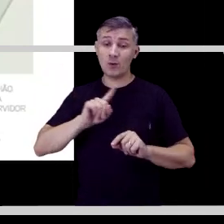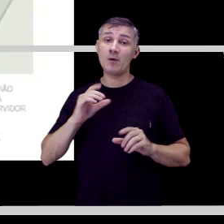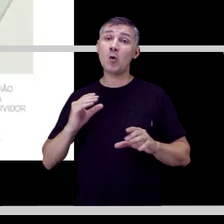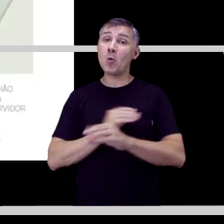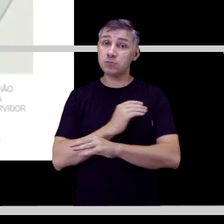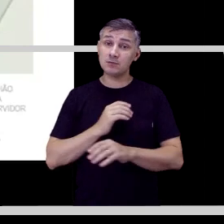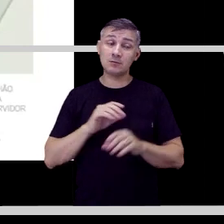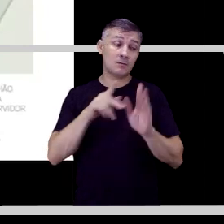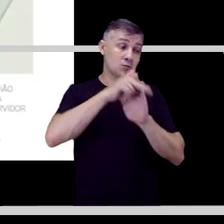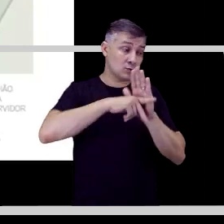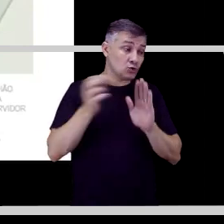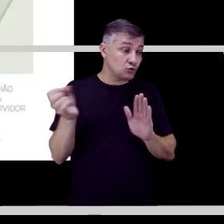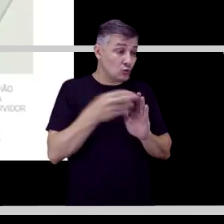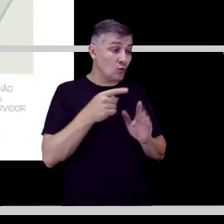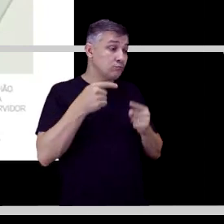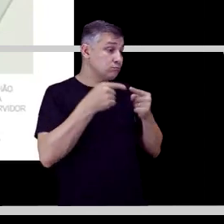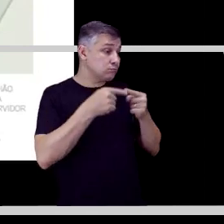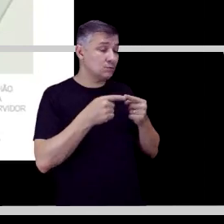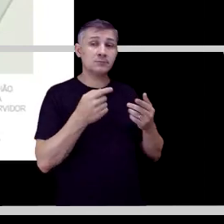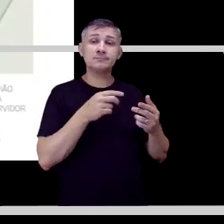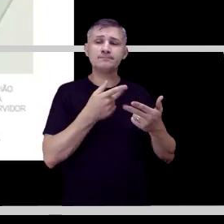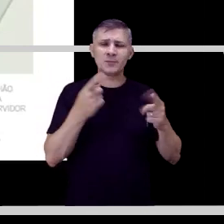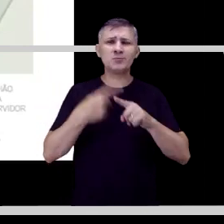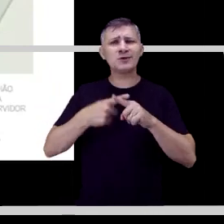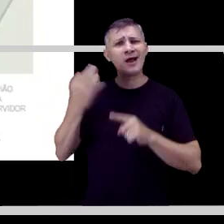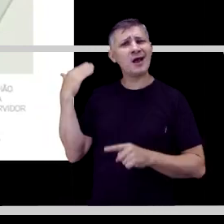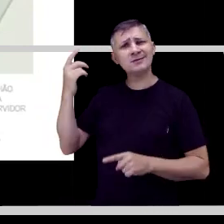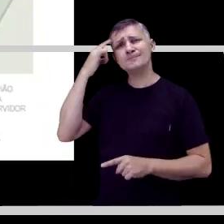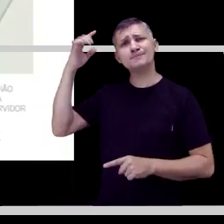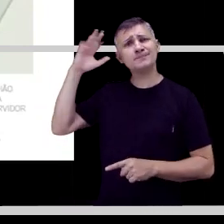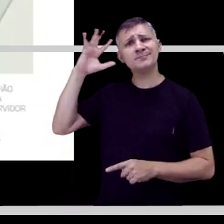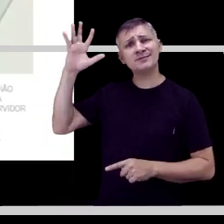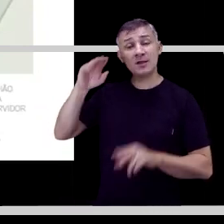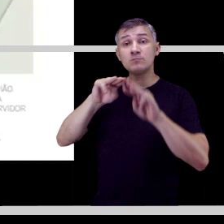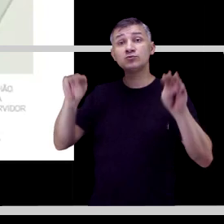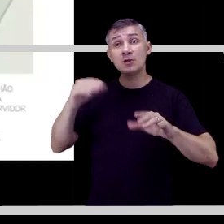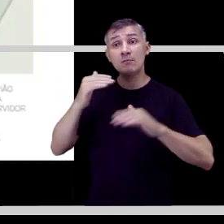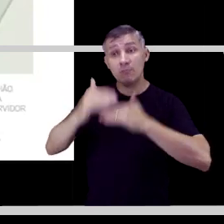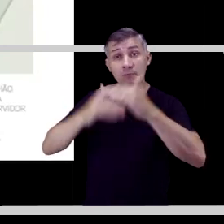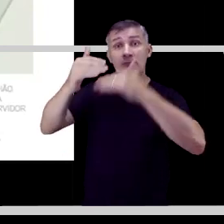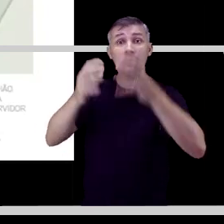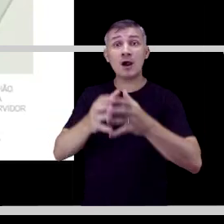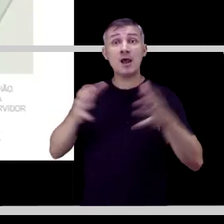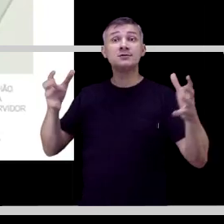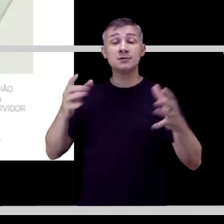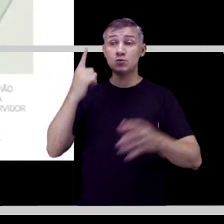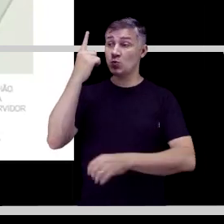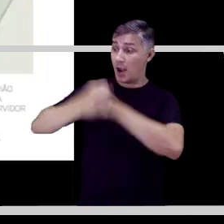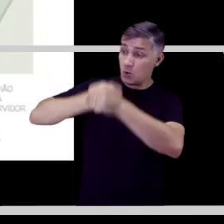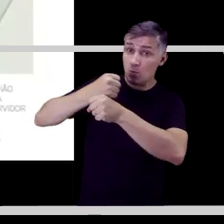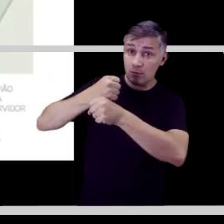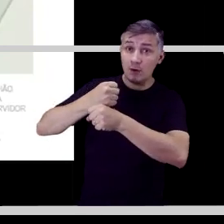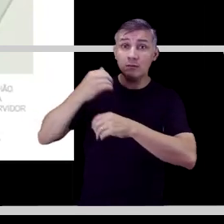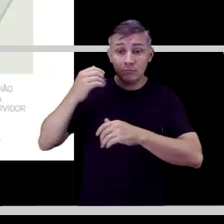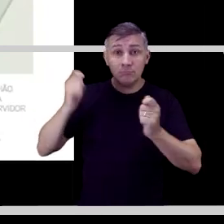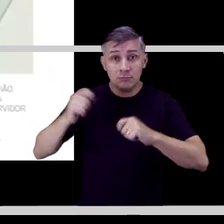Né? Hoje nós estamos exatamente agora pensando no futuro desse museu, não para completar o projeto existente, mas com uma nova